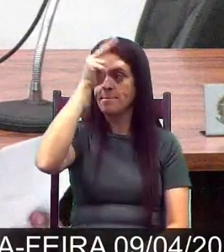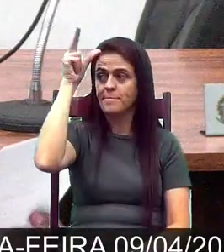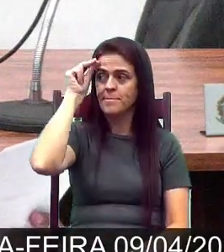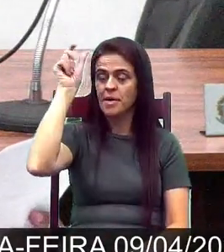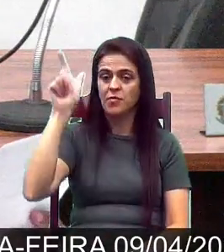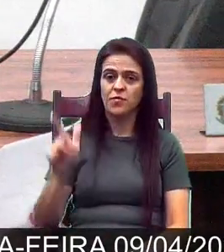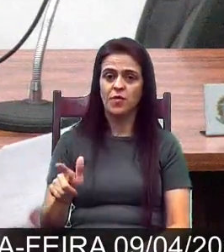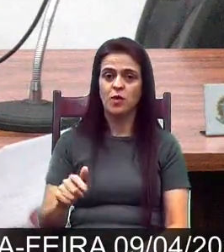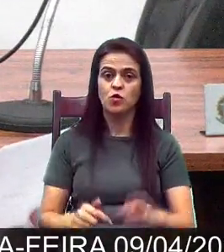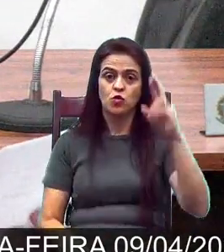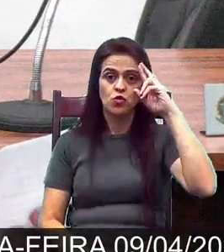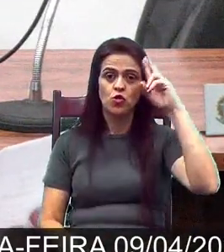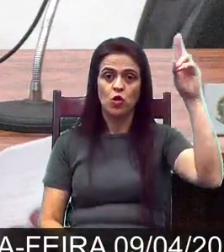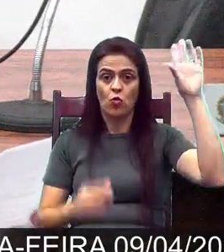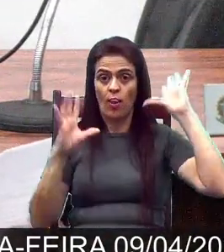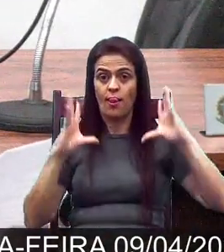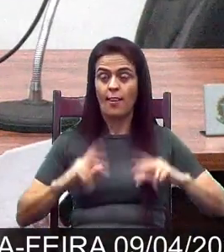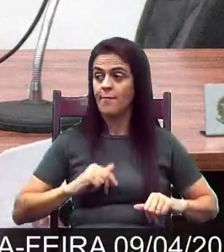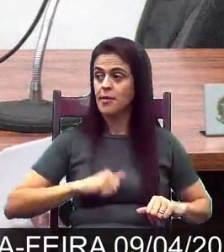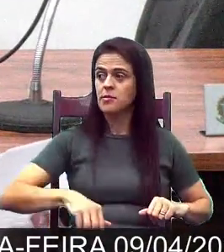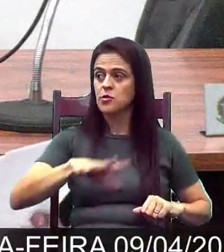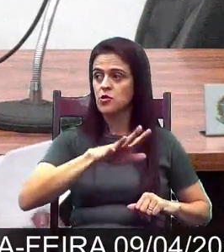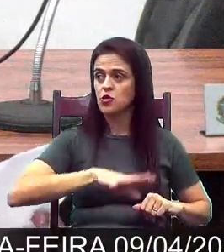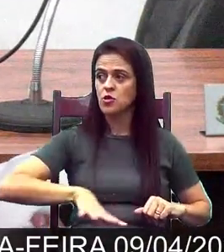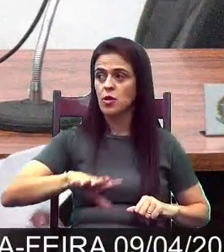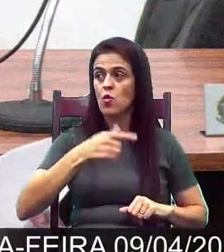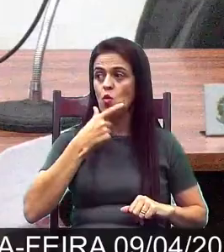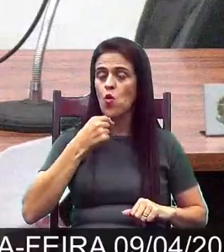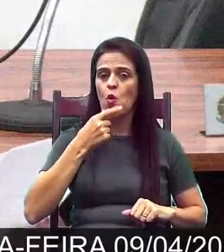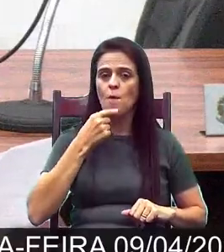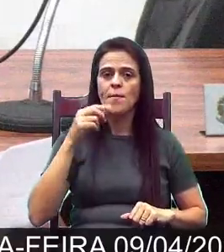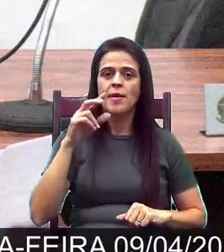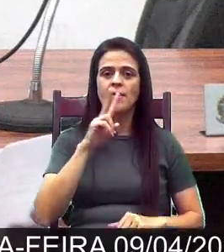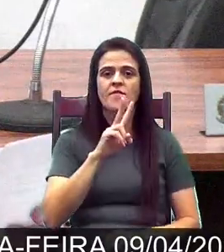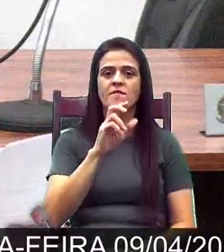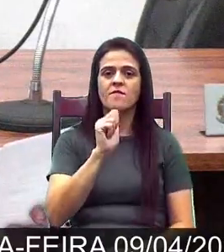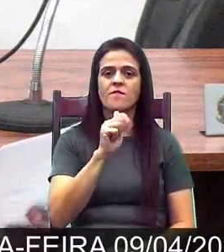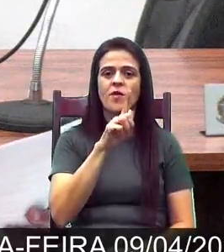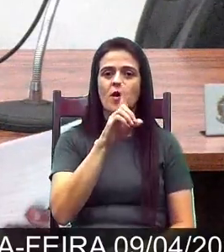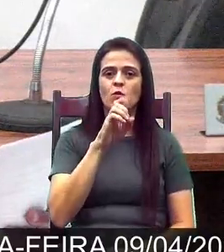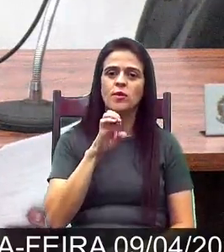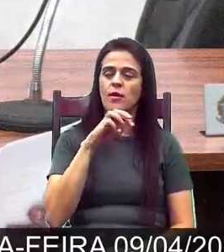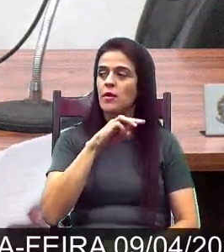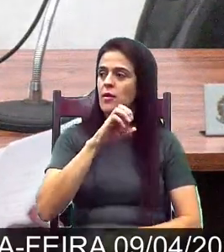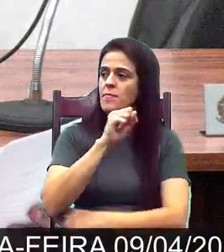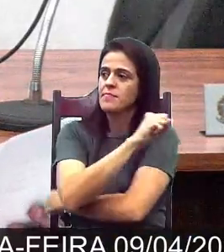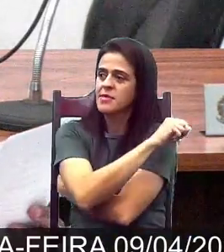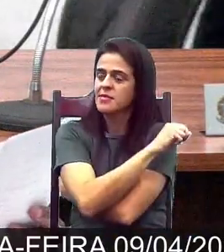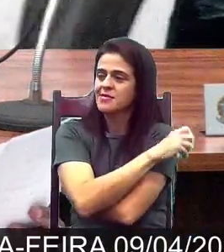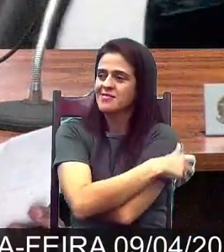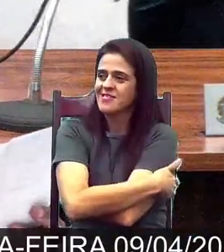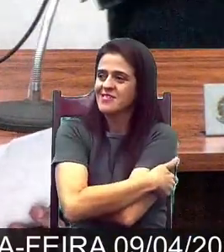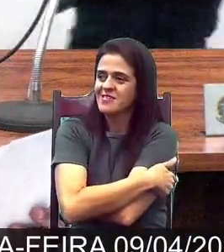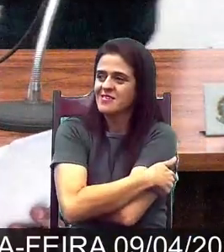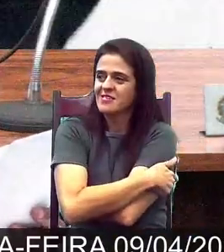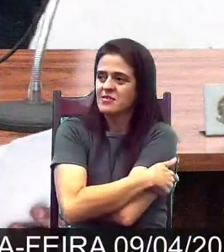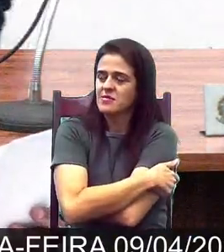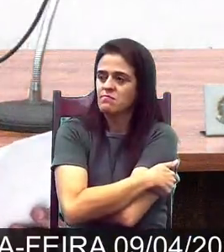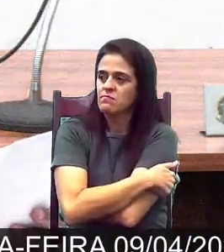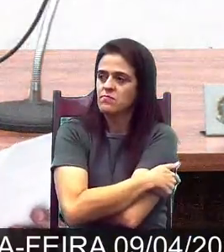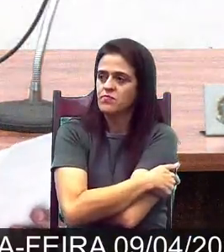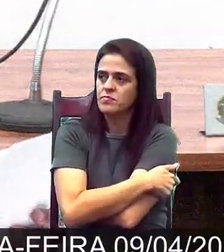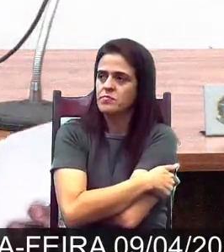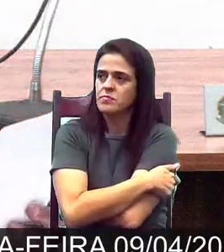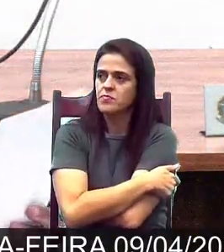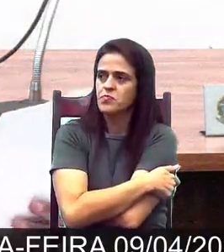o diretor-geral de limpeza, senhor Valdemes Rosa, sempre ele se virando nos 30,